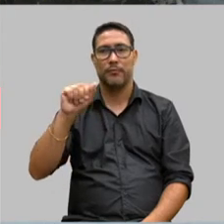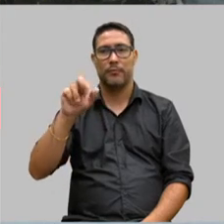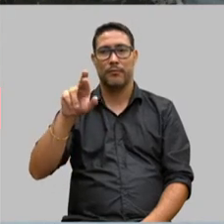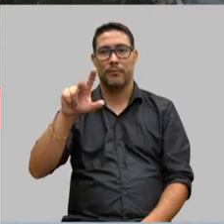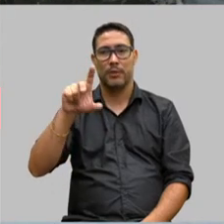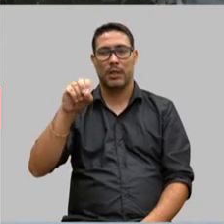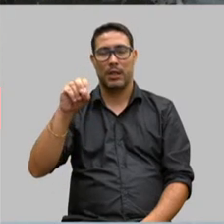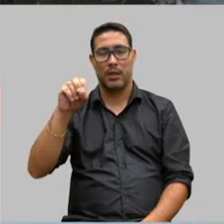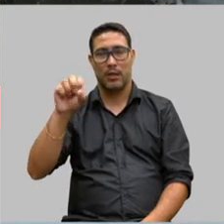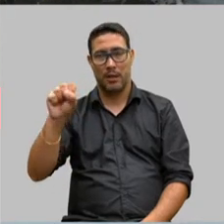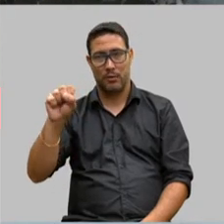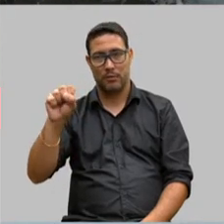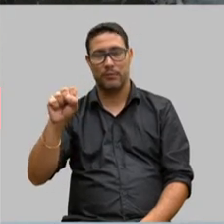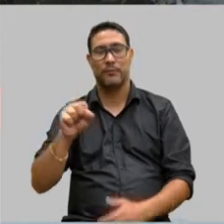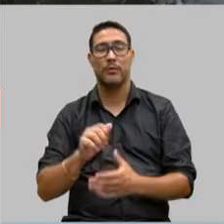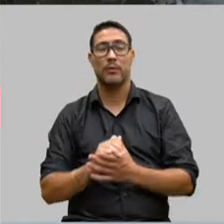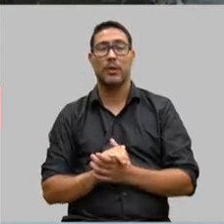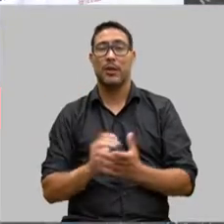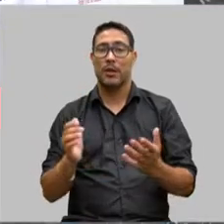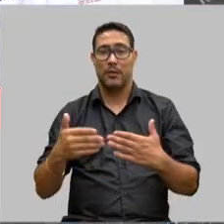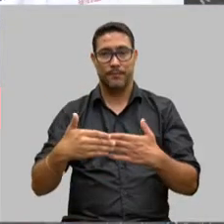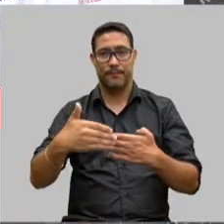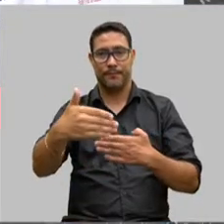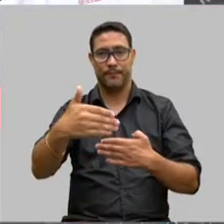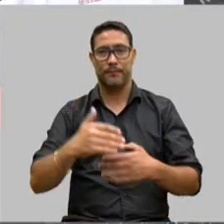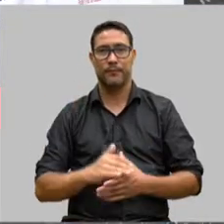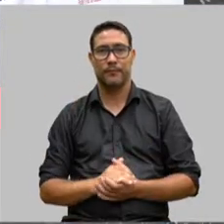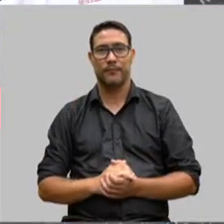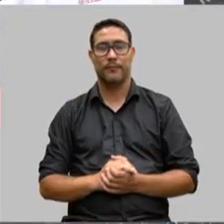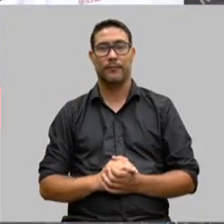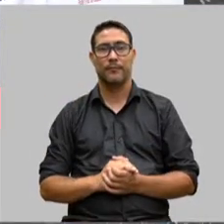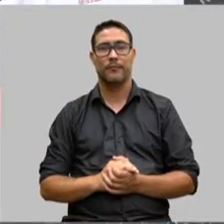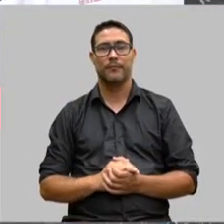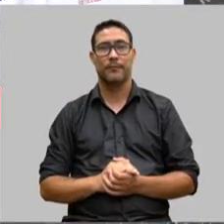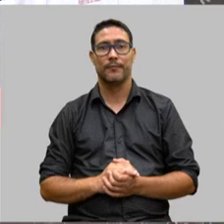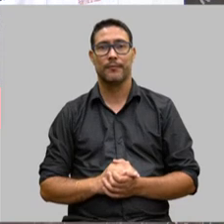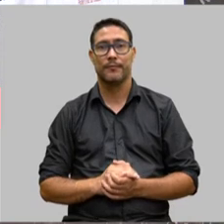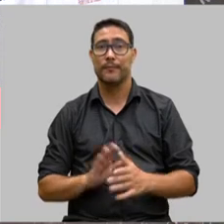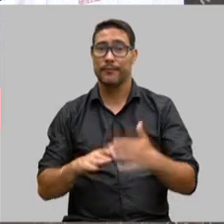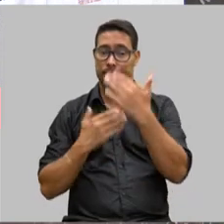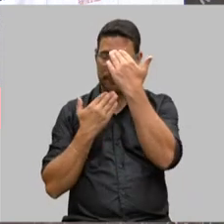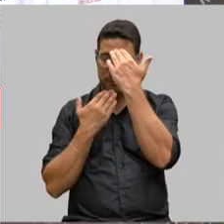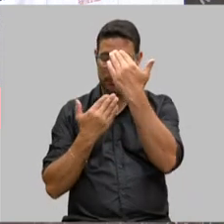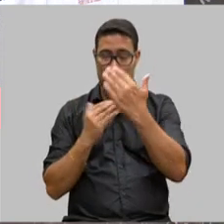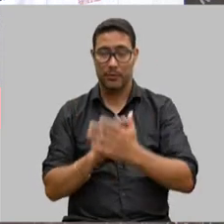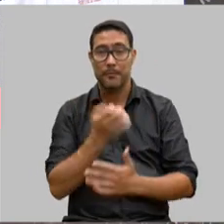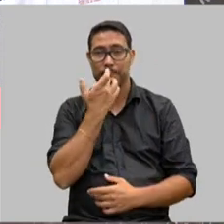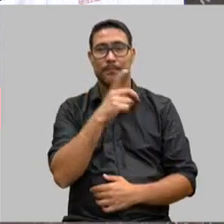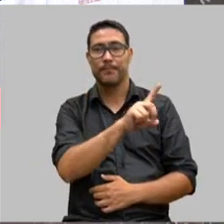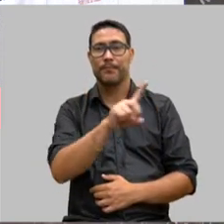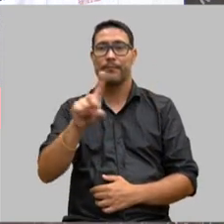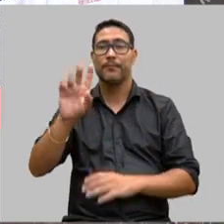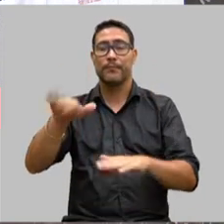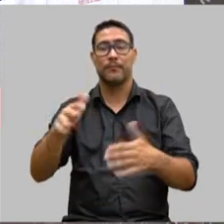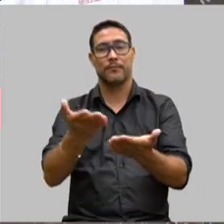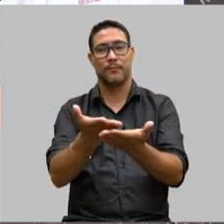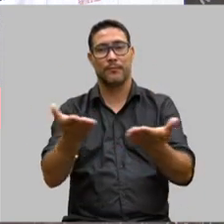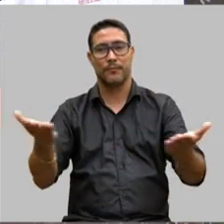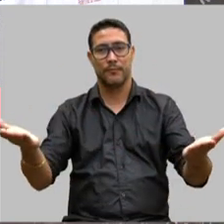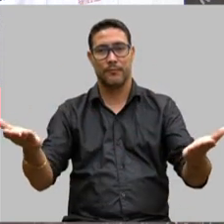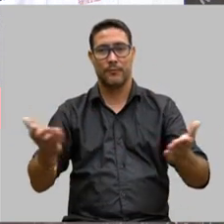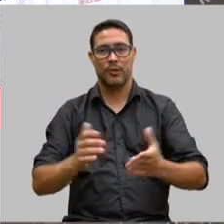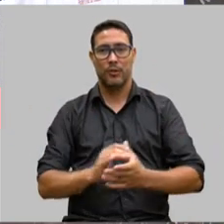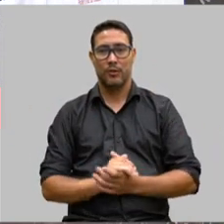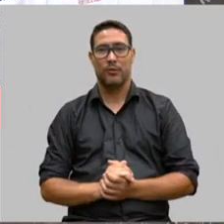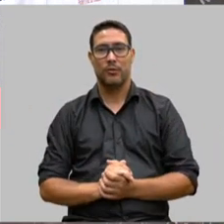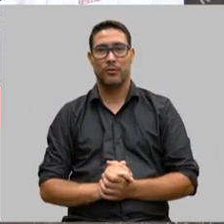palavras no início desses trabalhos. Muito obrigado. Bom dia a todos e a todas presentes.